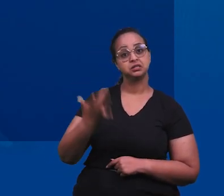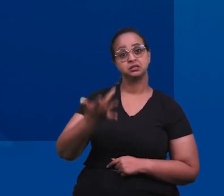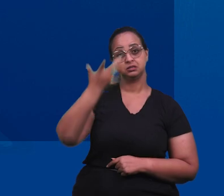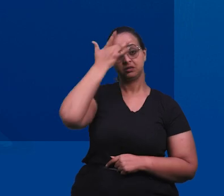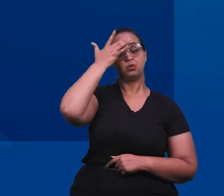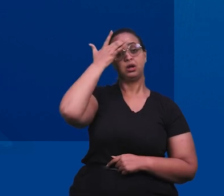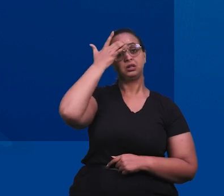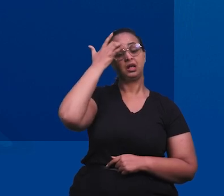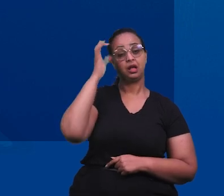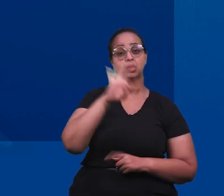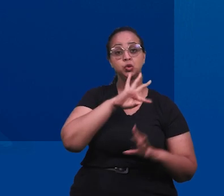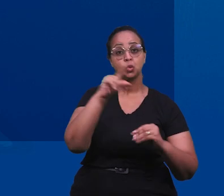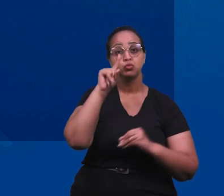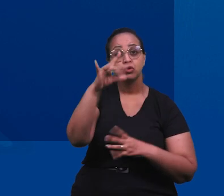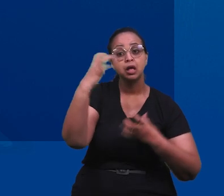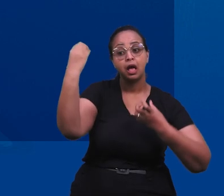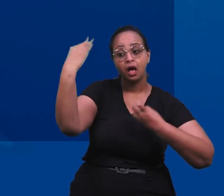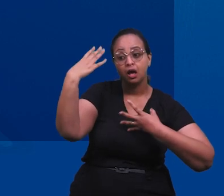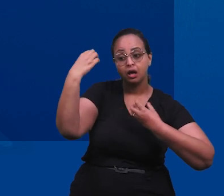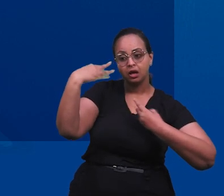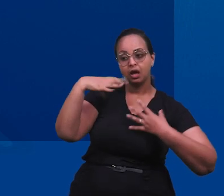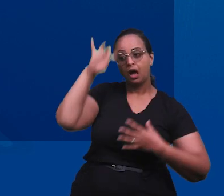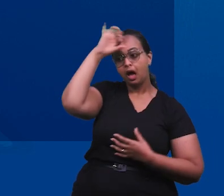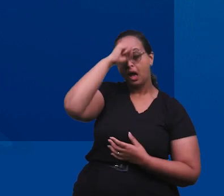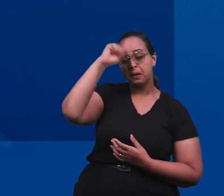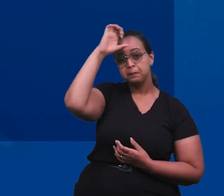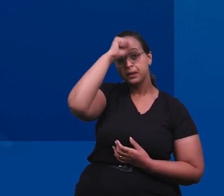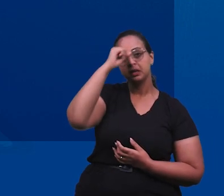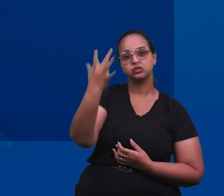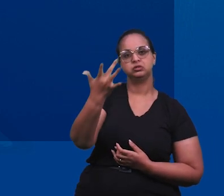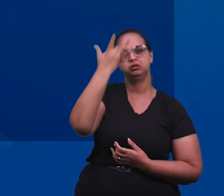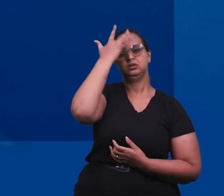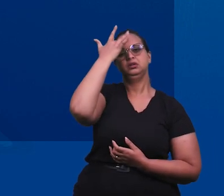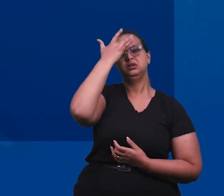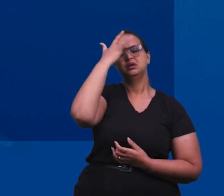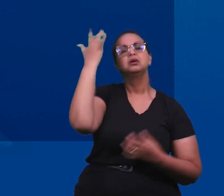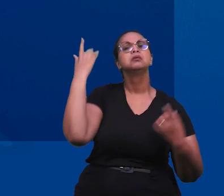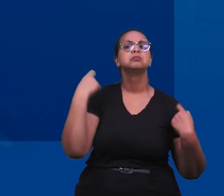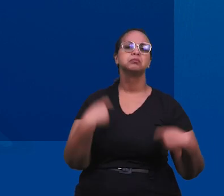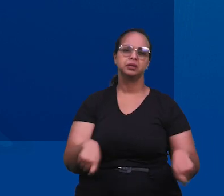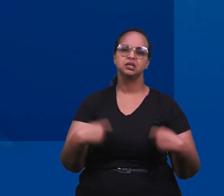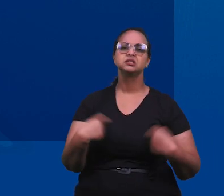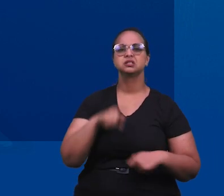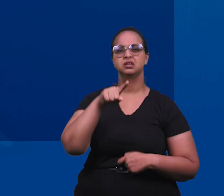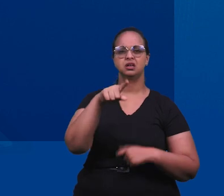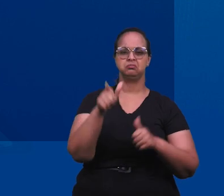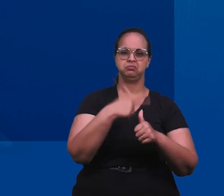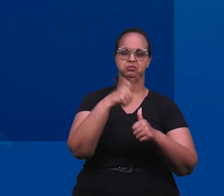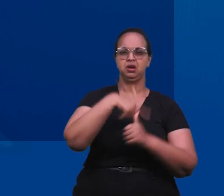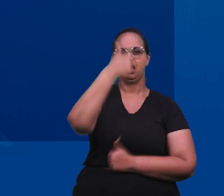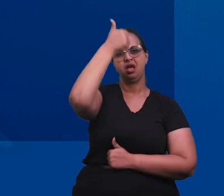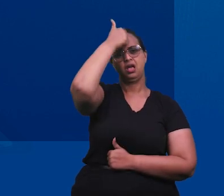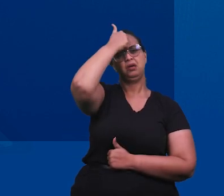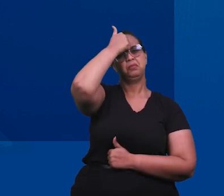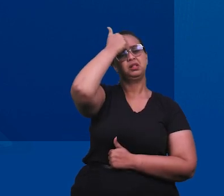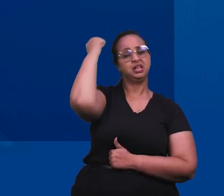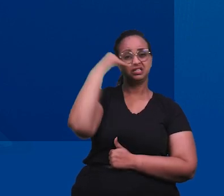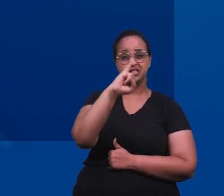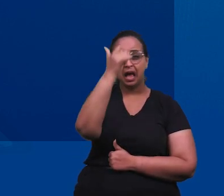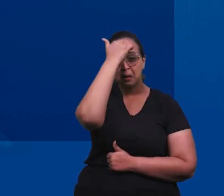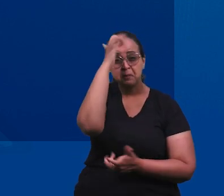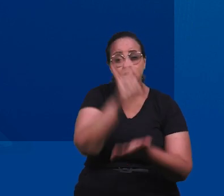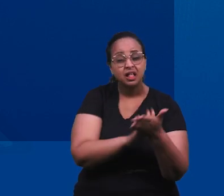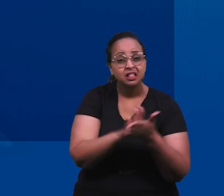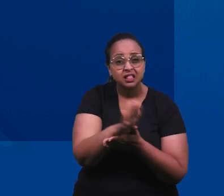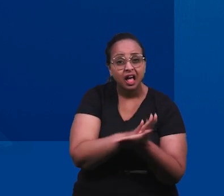ouvido. Versículo 3 que diz: lembra-te, pois, do que tens recebido e ouvido, e guarda-o e arrepende-te. E se não viares, virei sobre